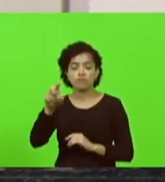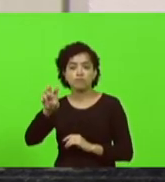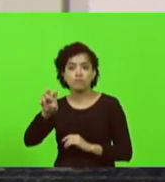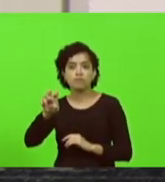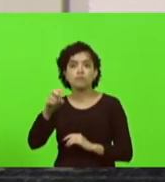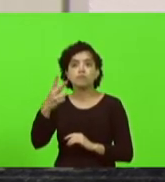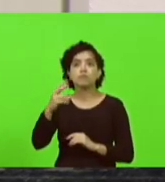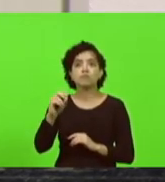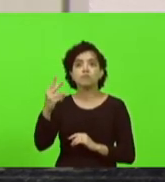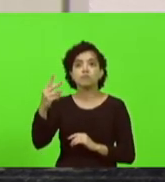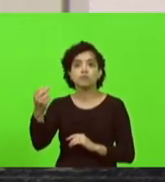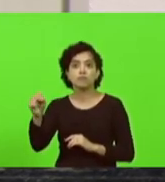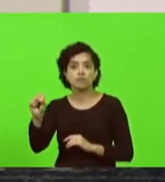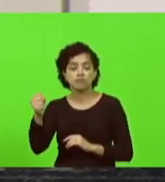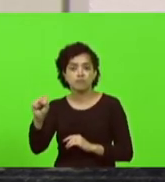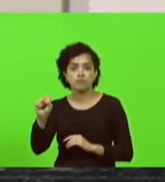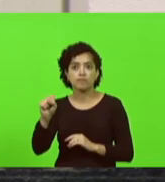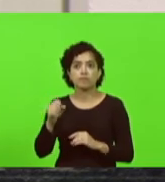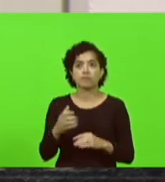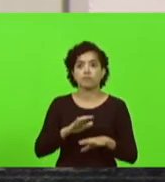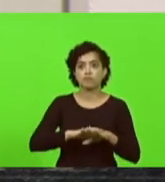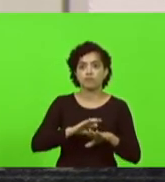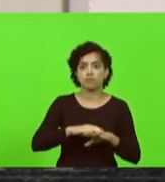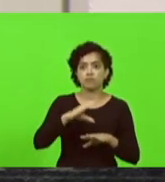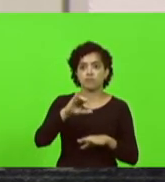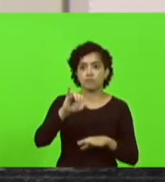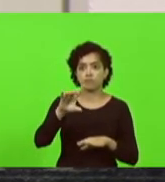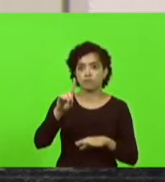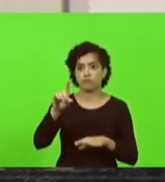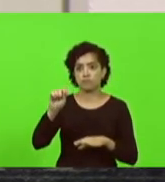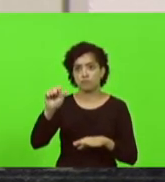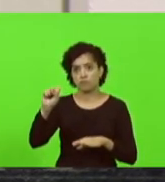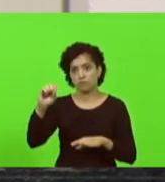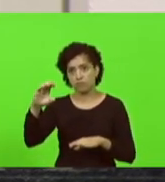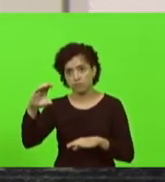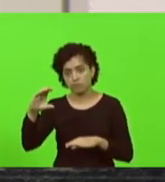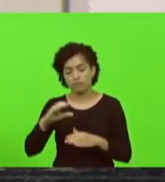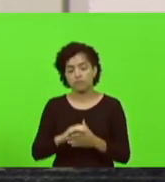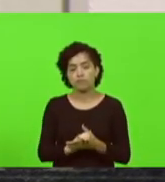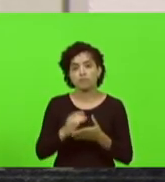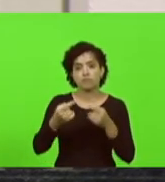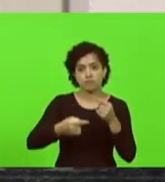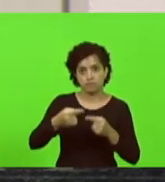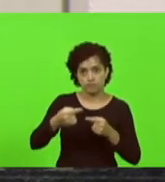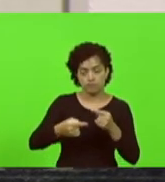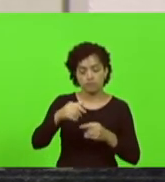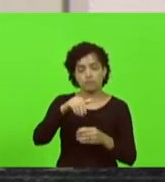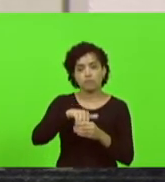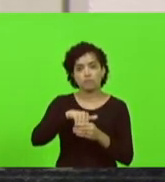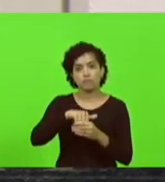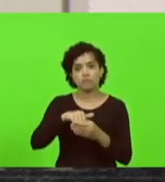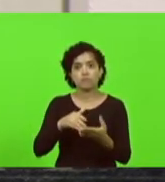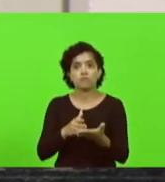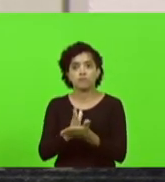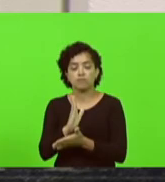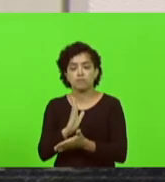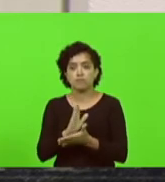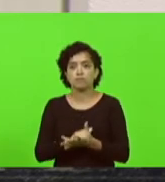17.515/2018, por parte da SIDASC. Em discussão, em votação,